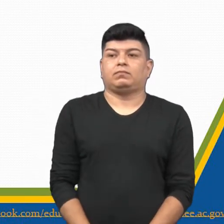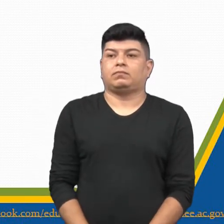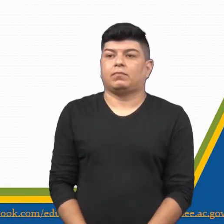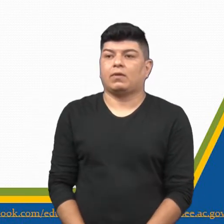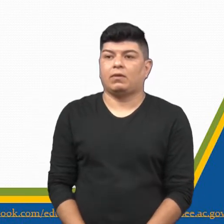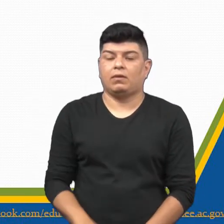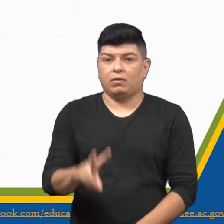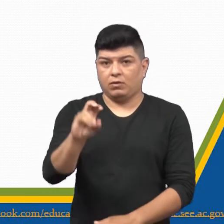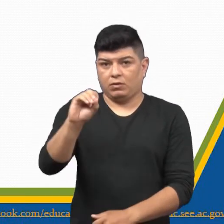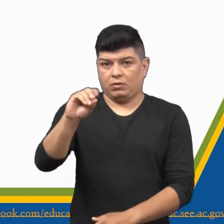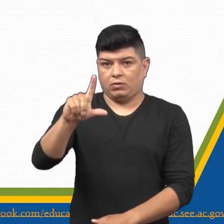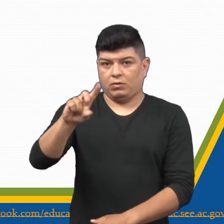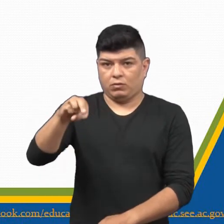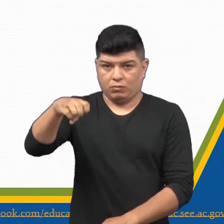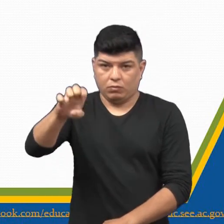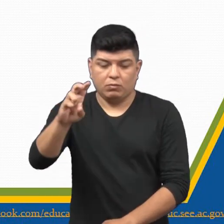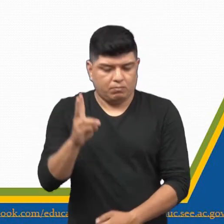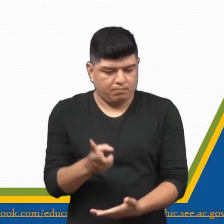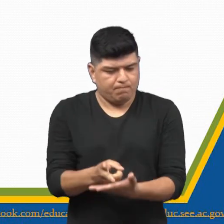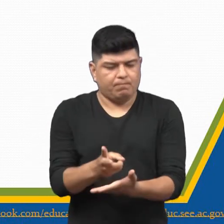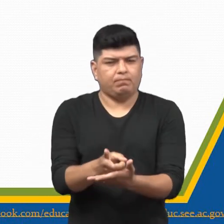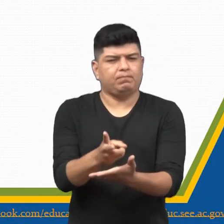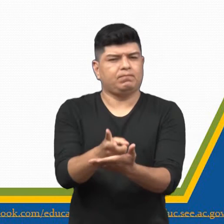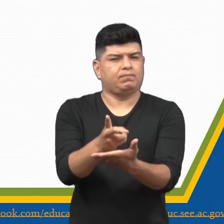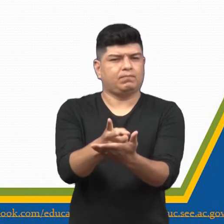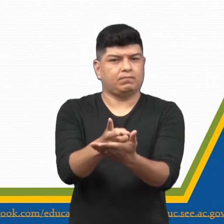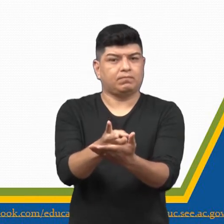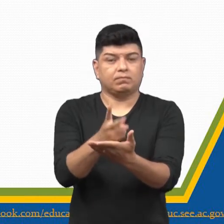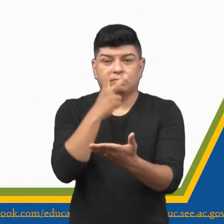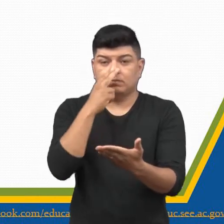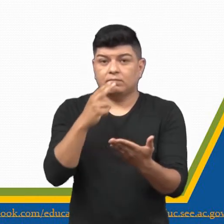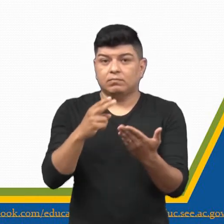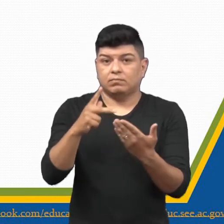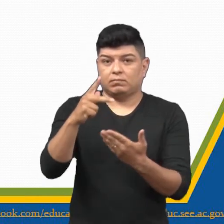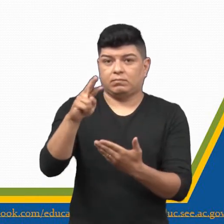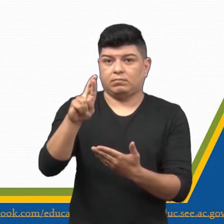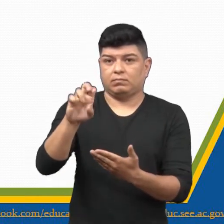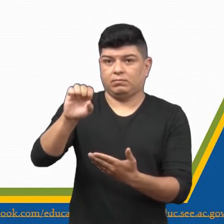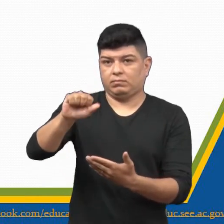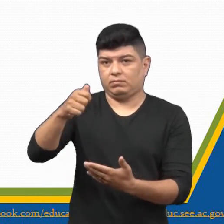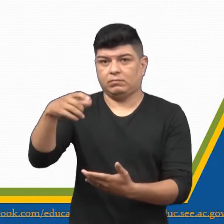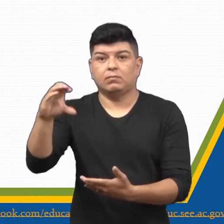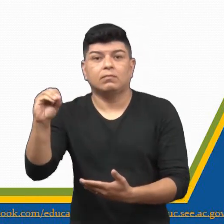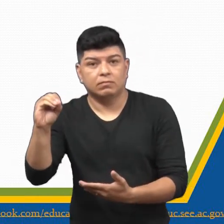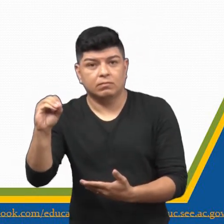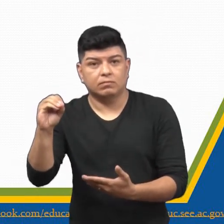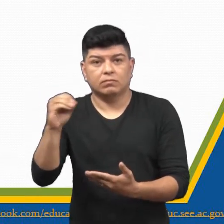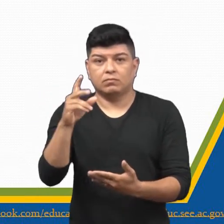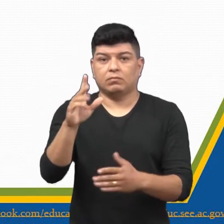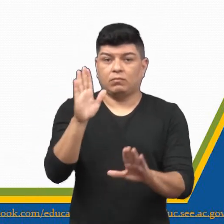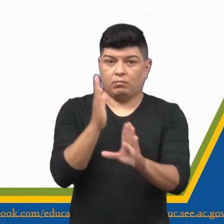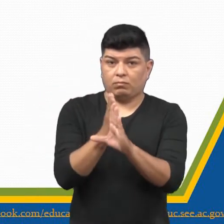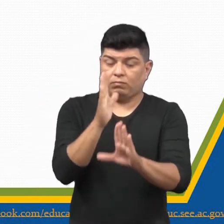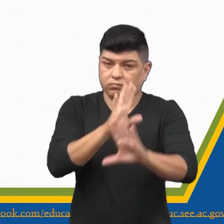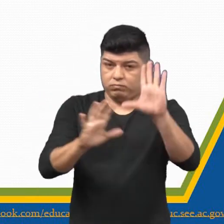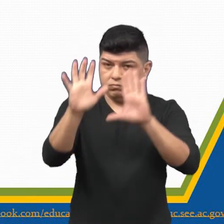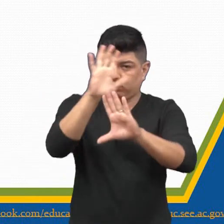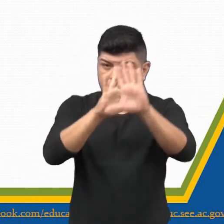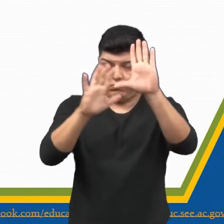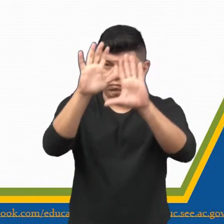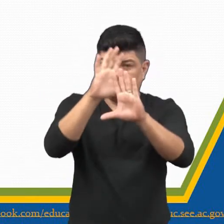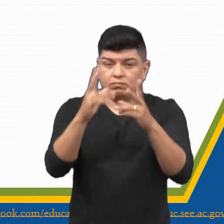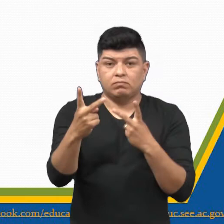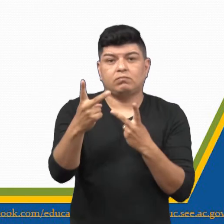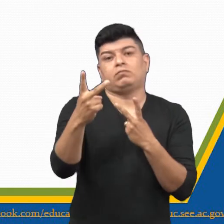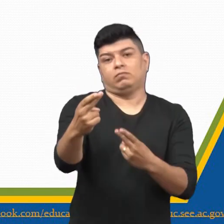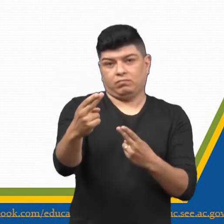Com o volume sendo mantido constante, a pressão exercida pela massa do gás é diretamente proporcional